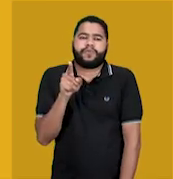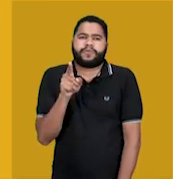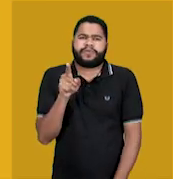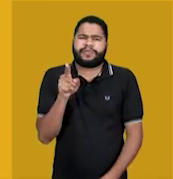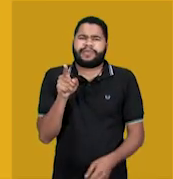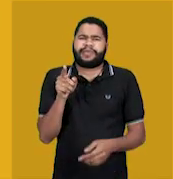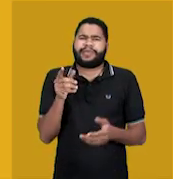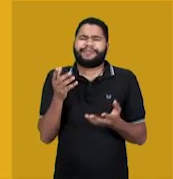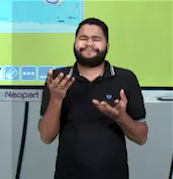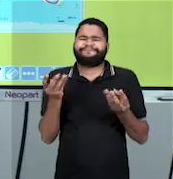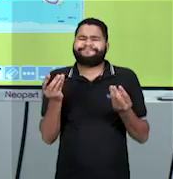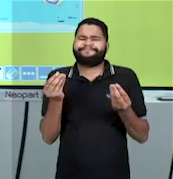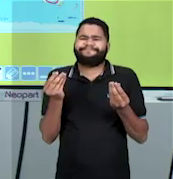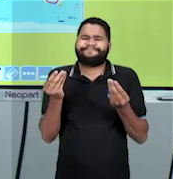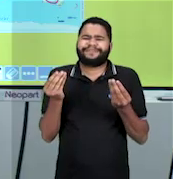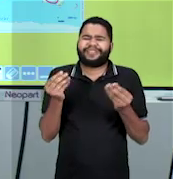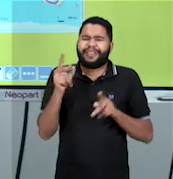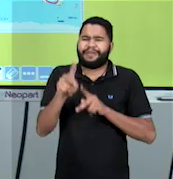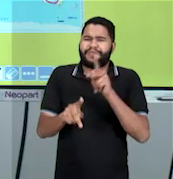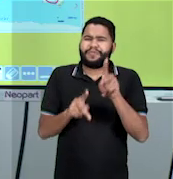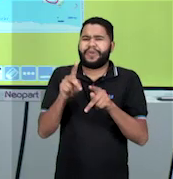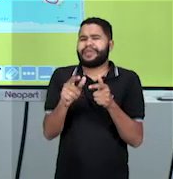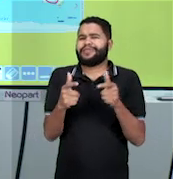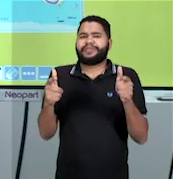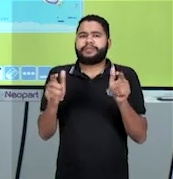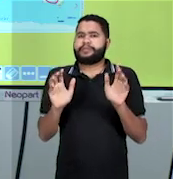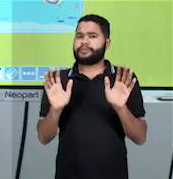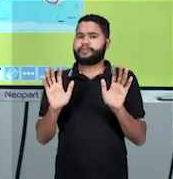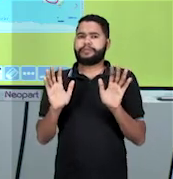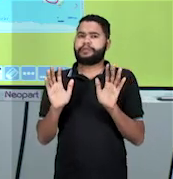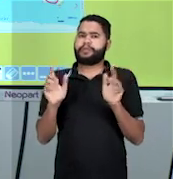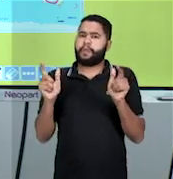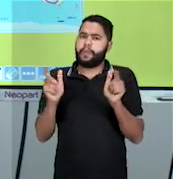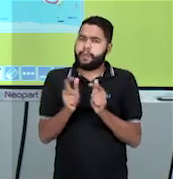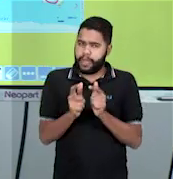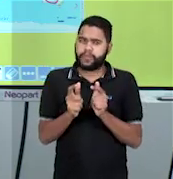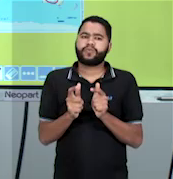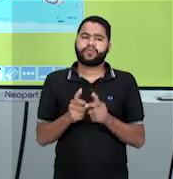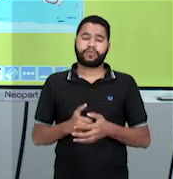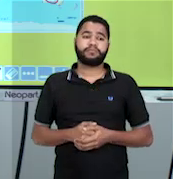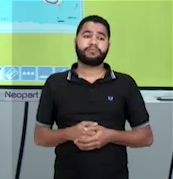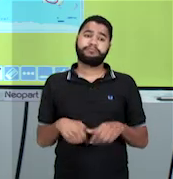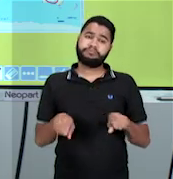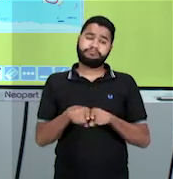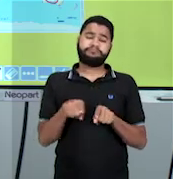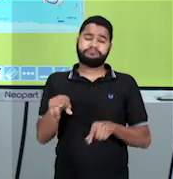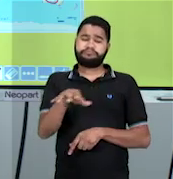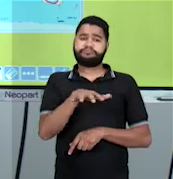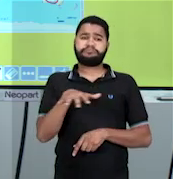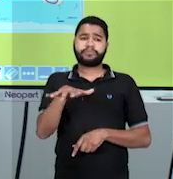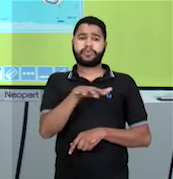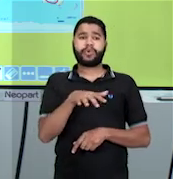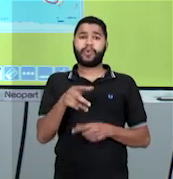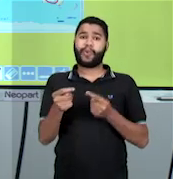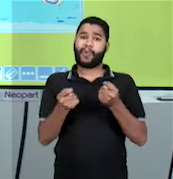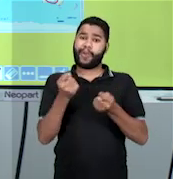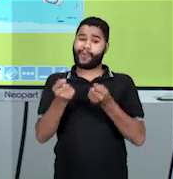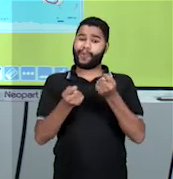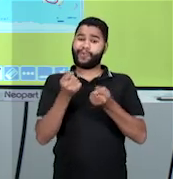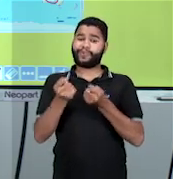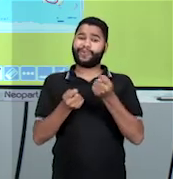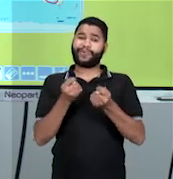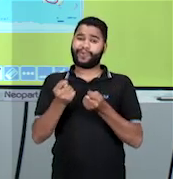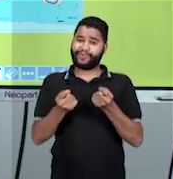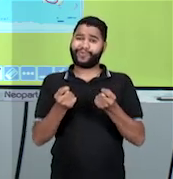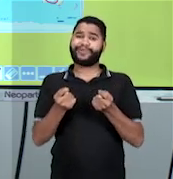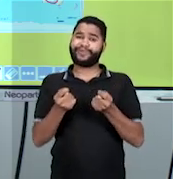não permite que essa população cresça, ok? E, claro, regiões também onde o fator econômico